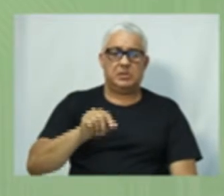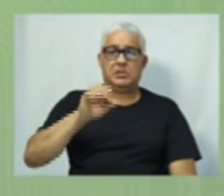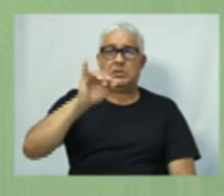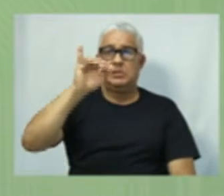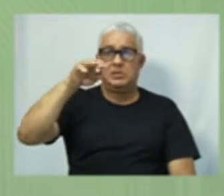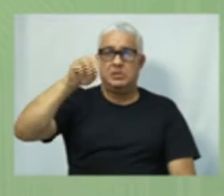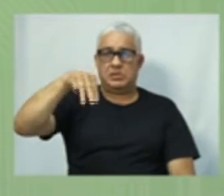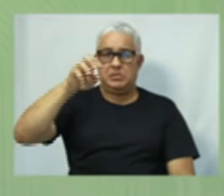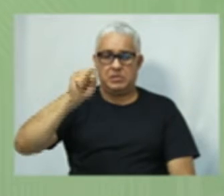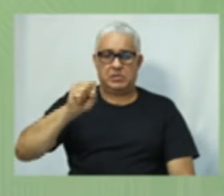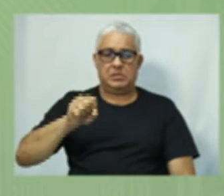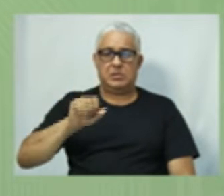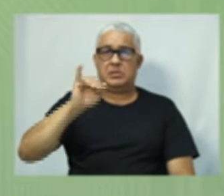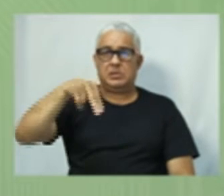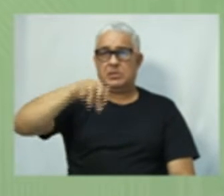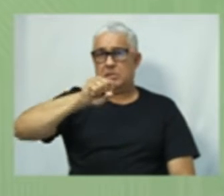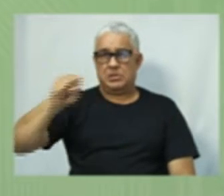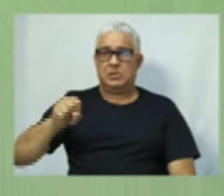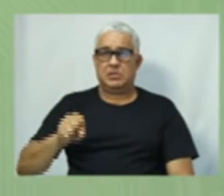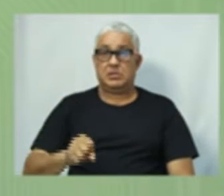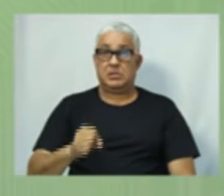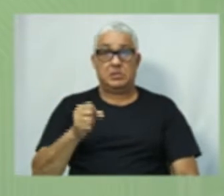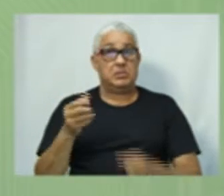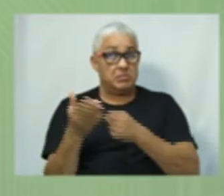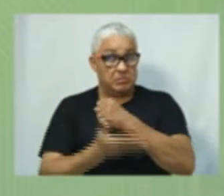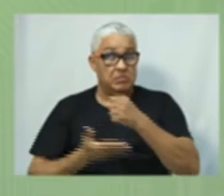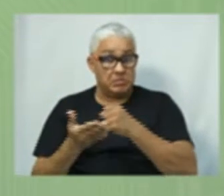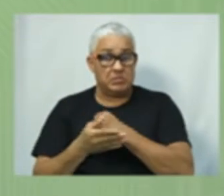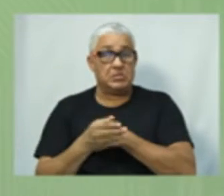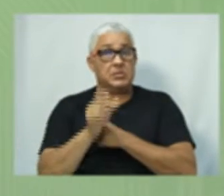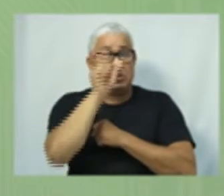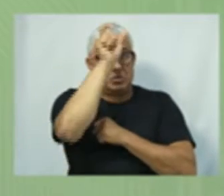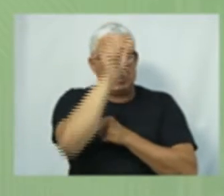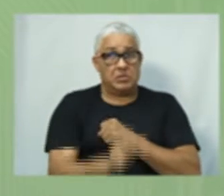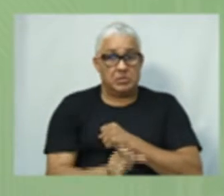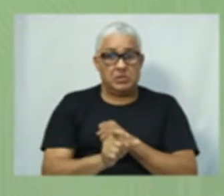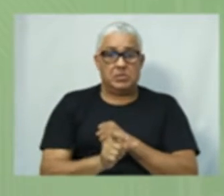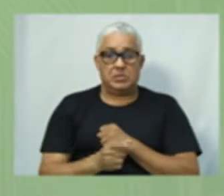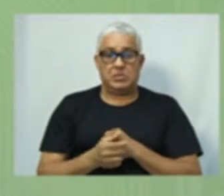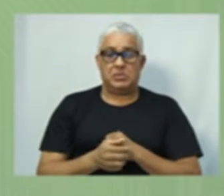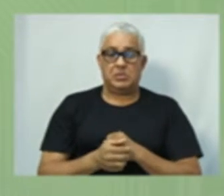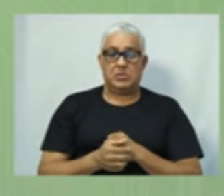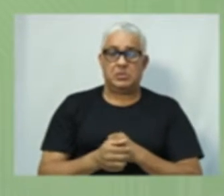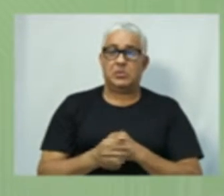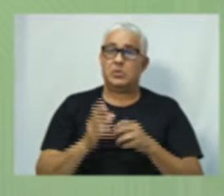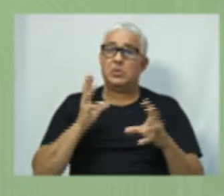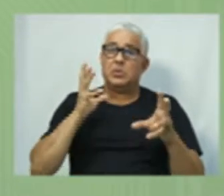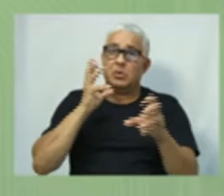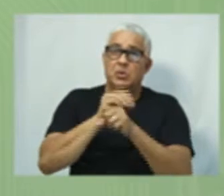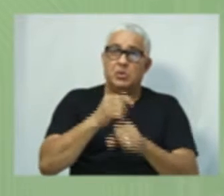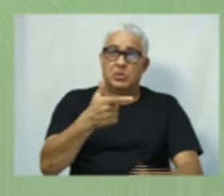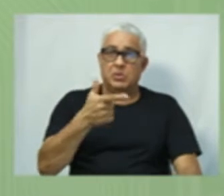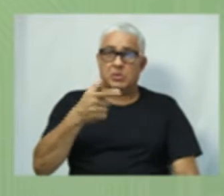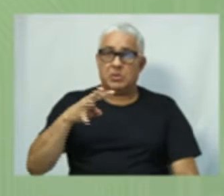tributos básicos. Ao final disso, gerou o quê? Um valor de R$